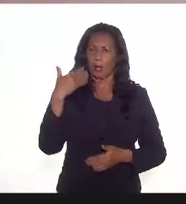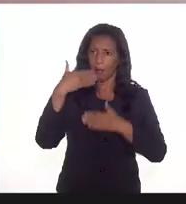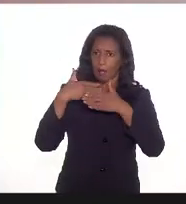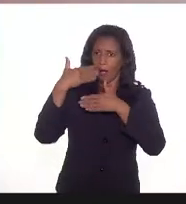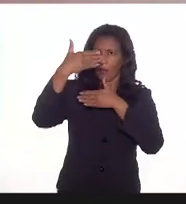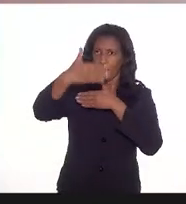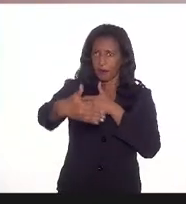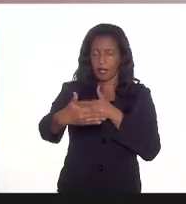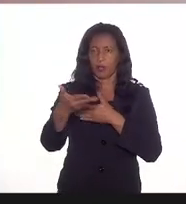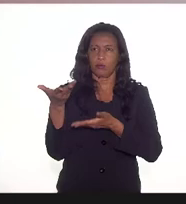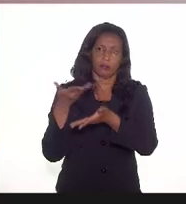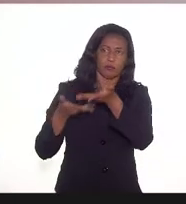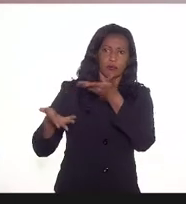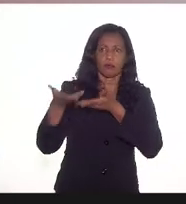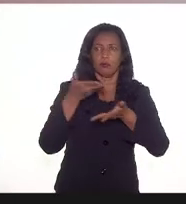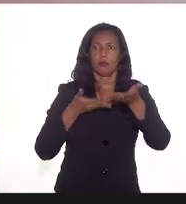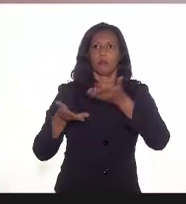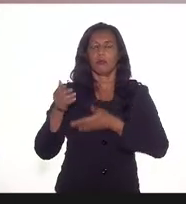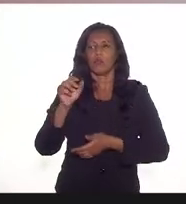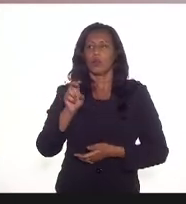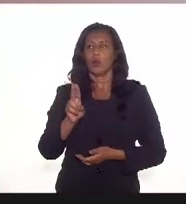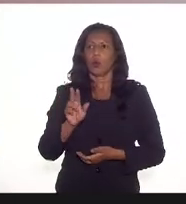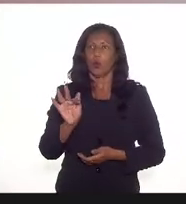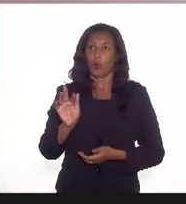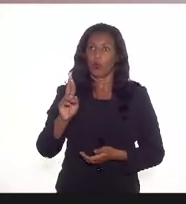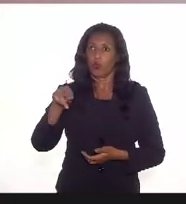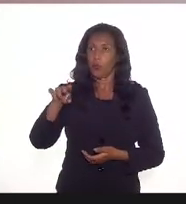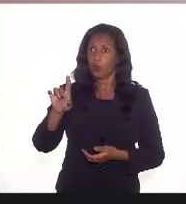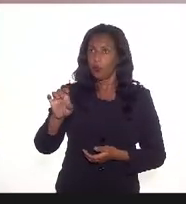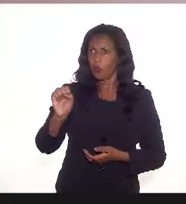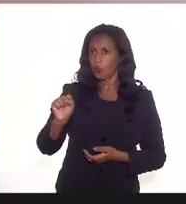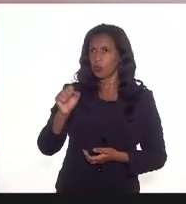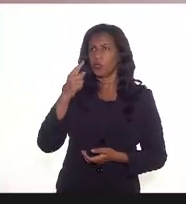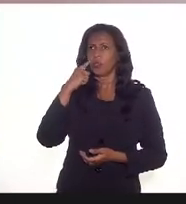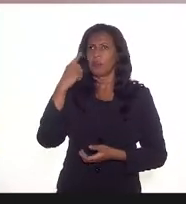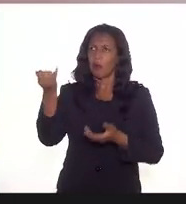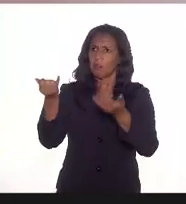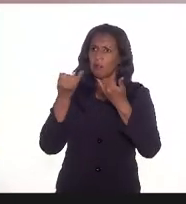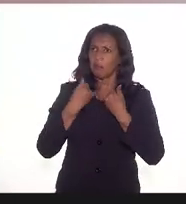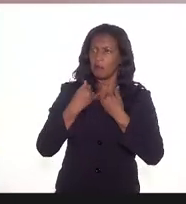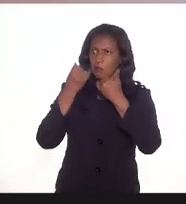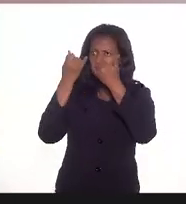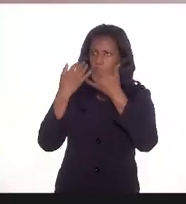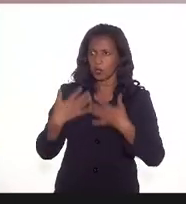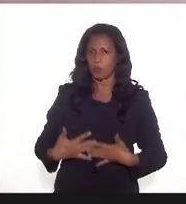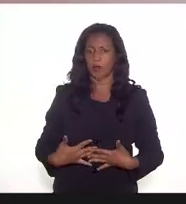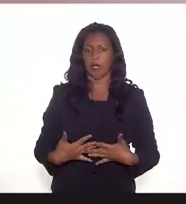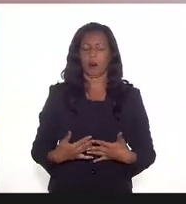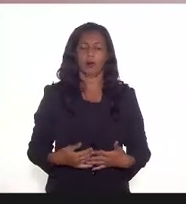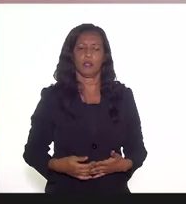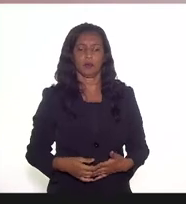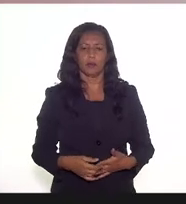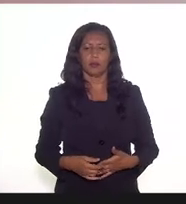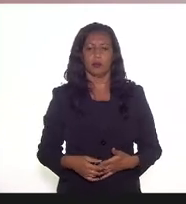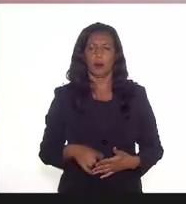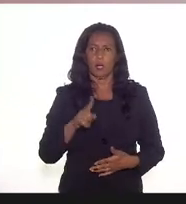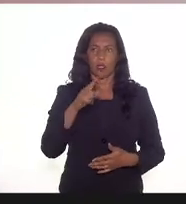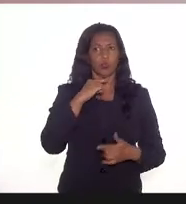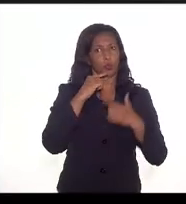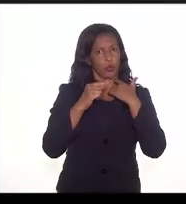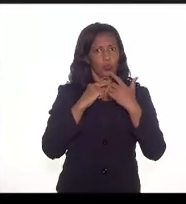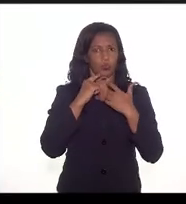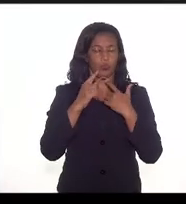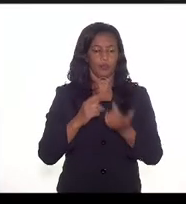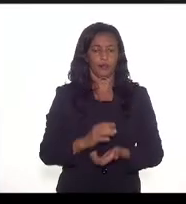do relacionamento com o Fundes, saber se ele teria alguma informação a agregar que poderia esclarecer, pelo menos em parte, a sua dúvida, deputado.